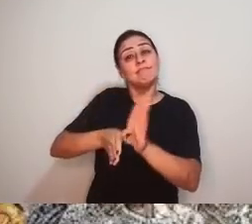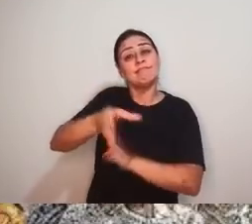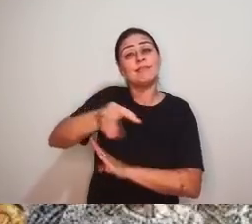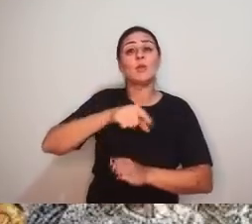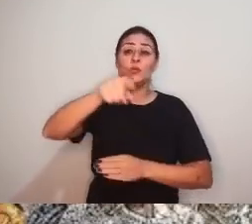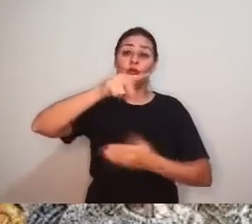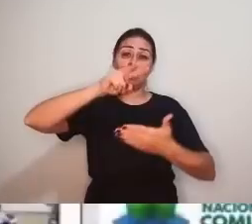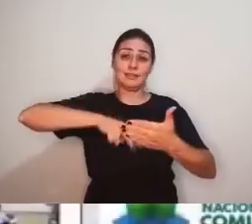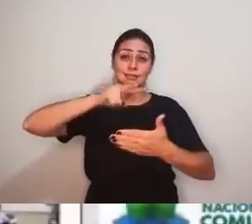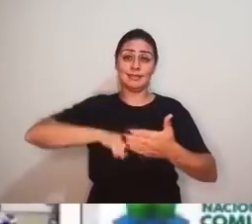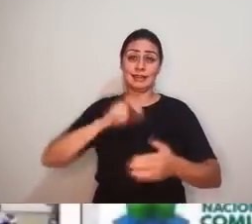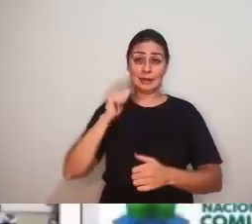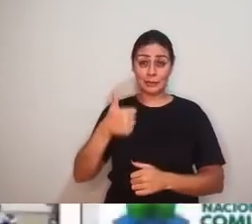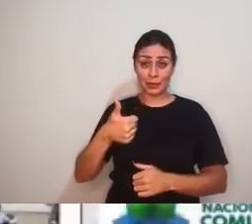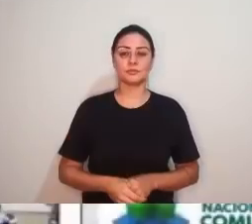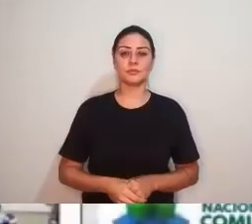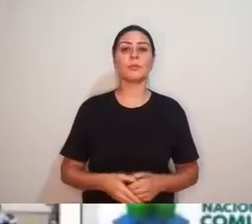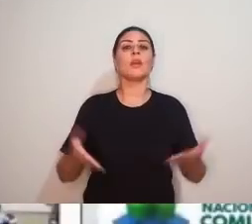dica de leitura, tá bom?